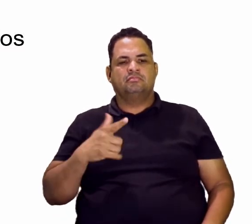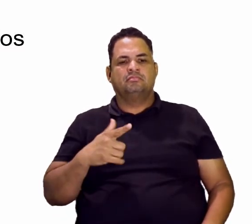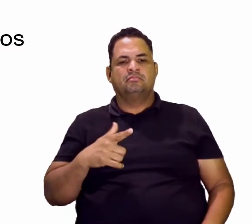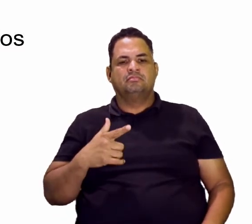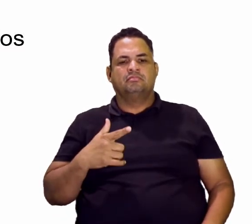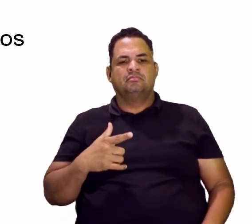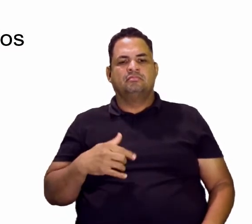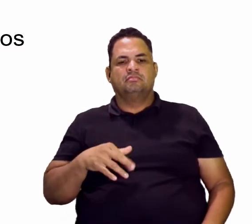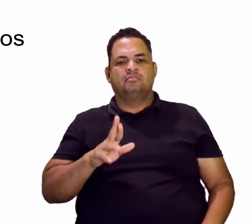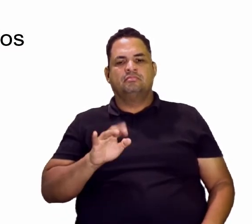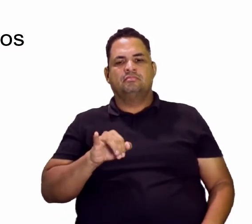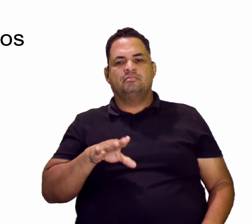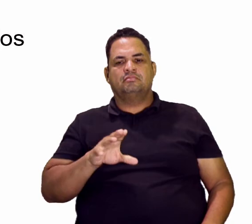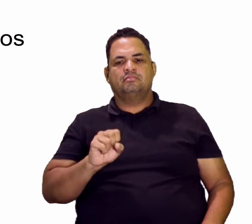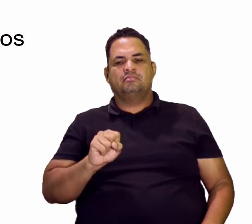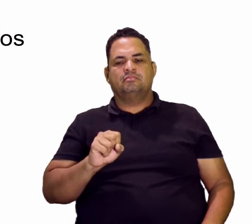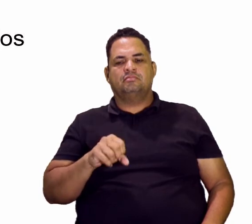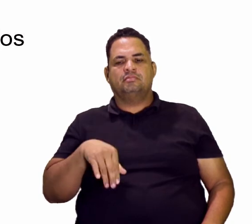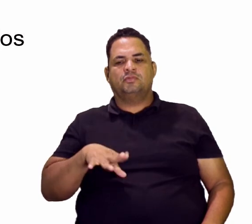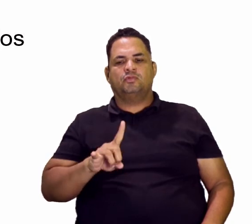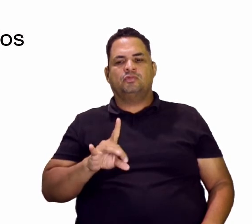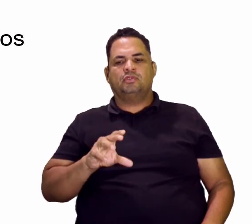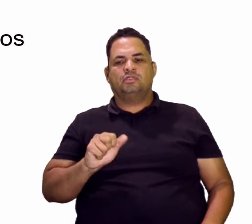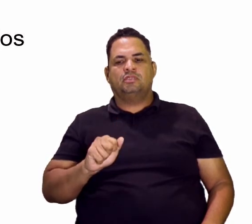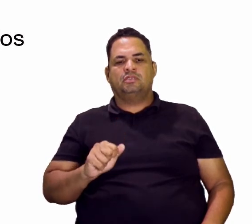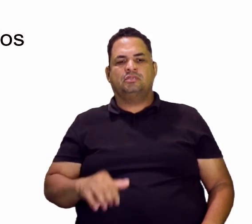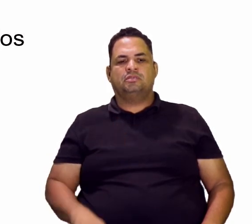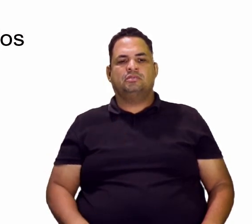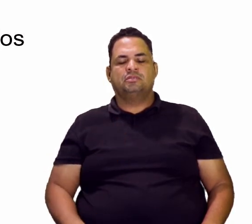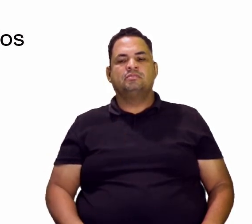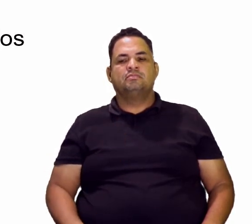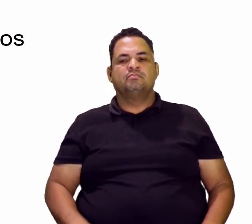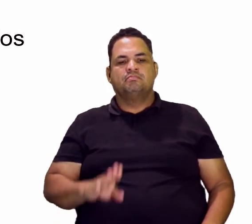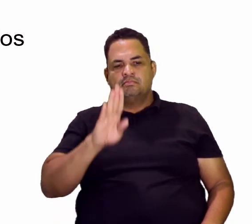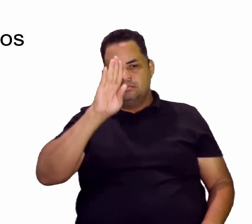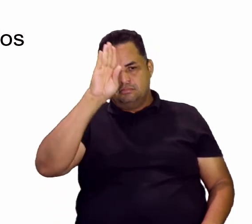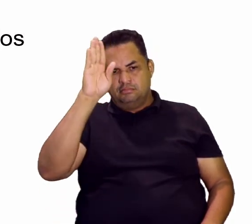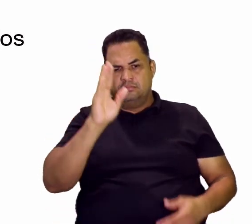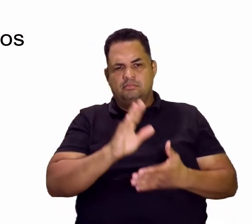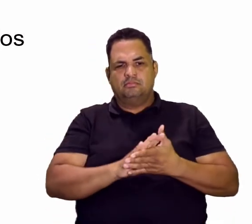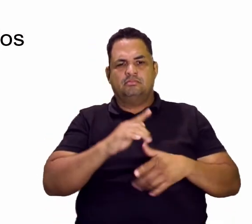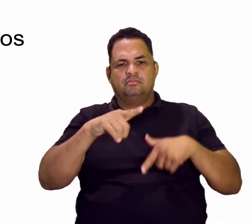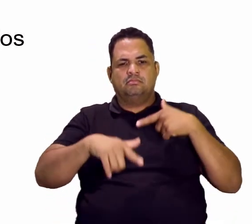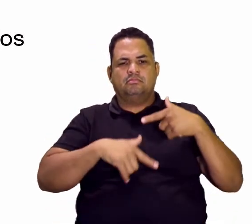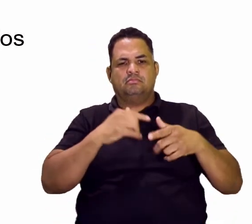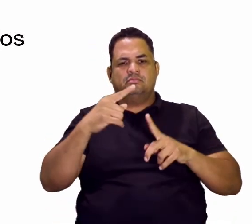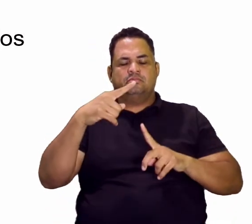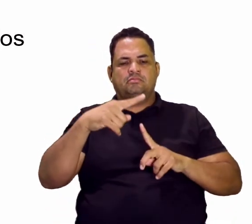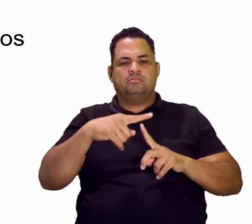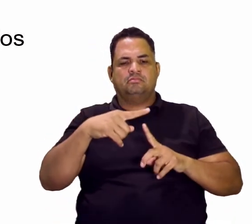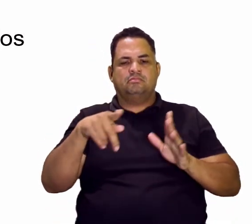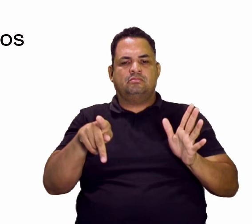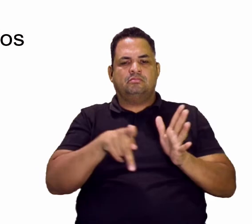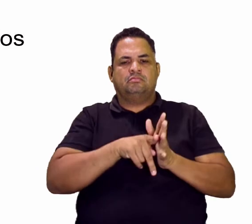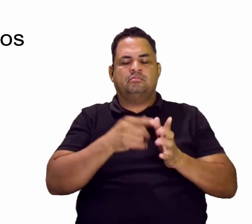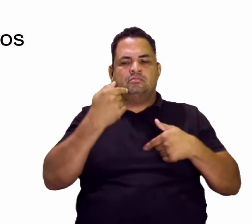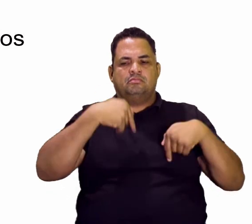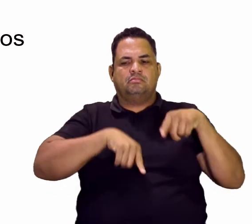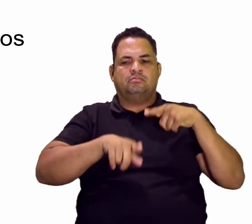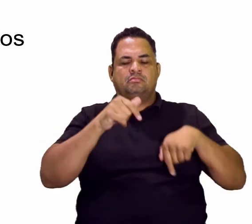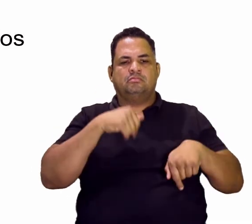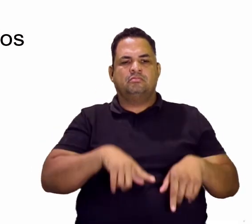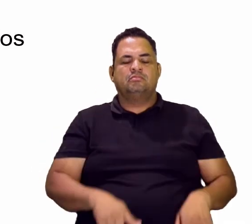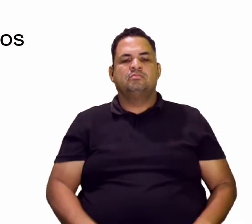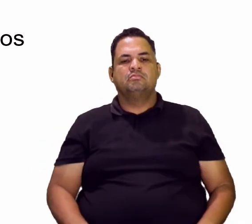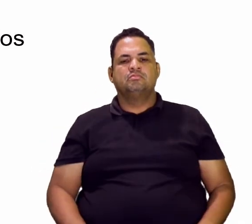possuem ribossomos nem mitocôndrias essenciais para a atividade típica de